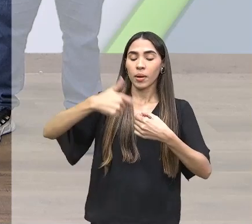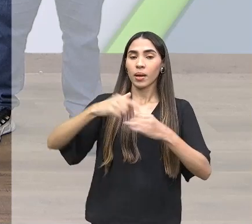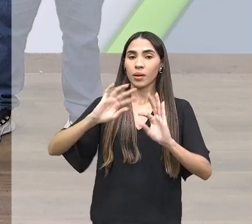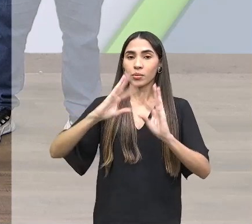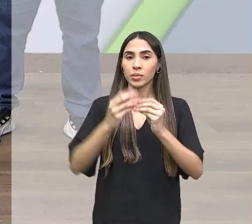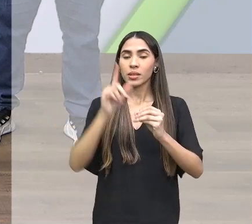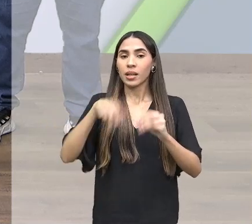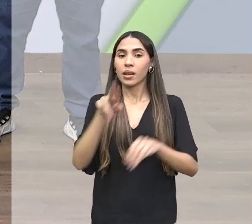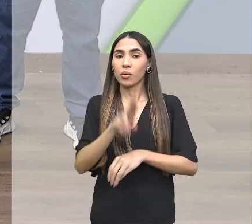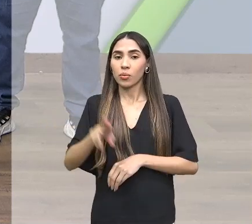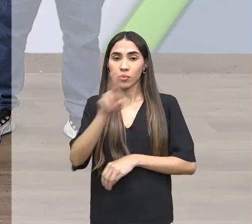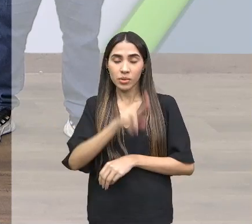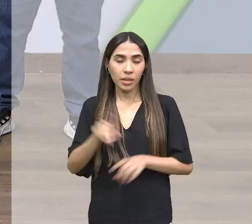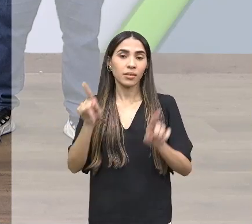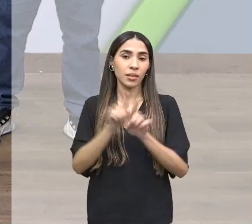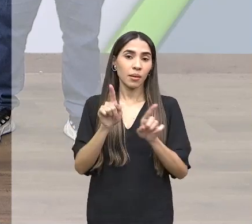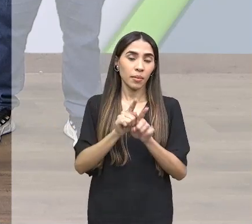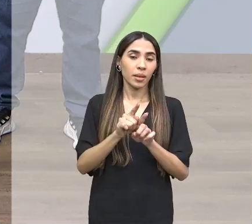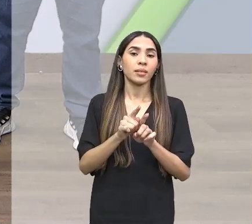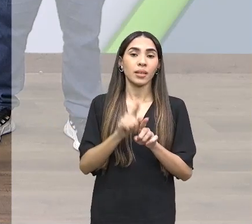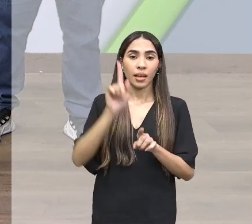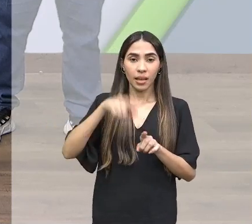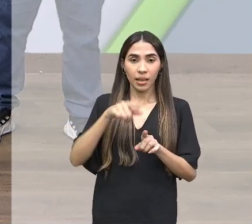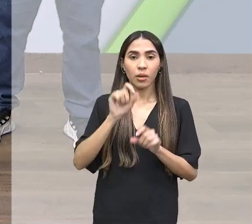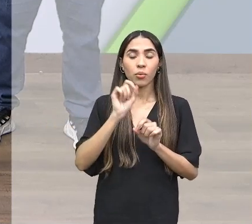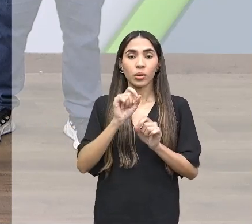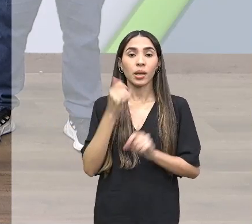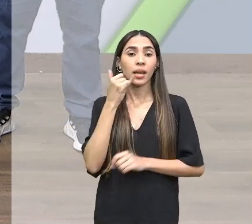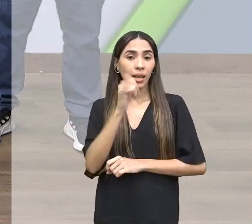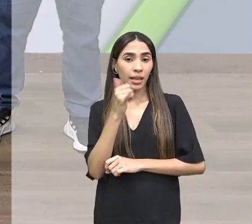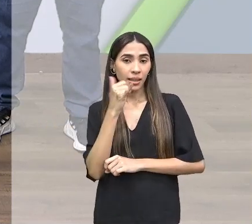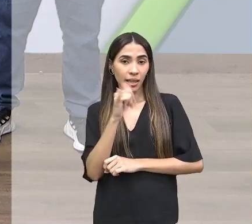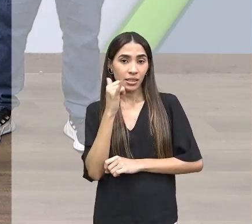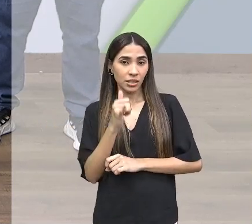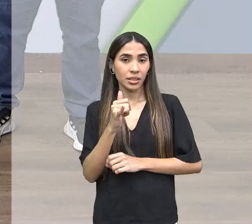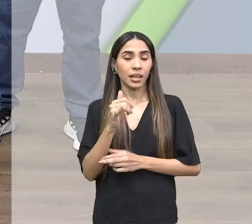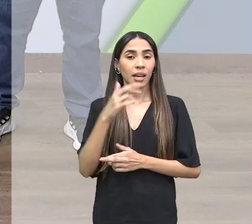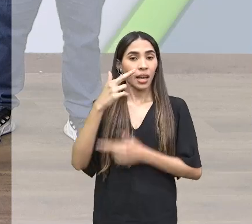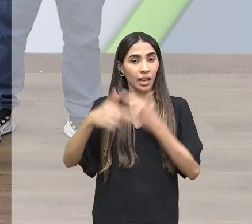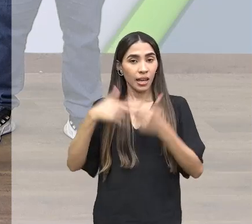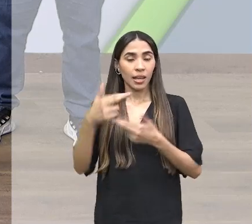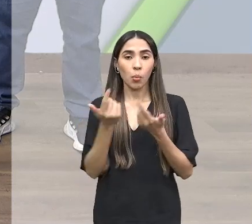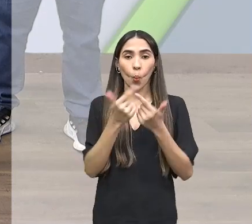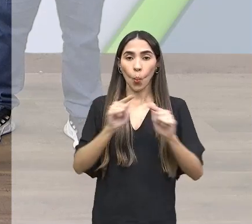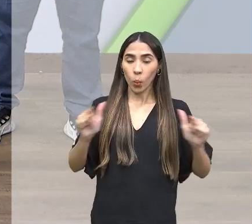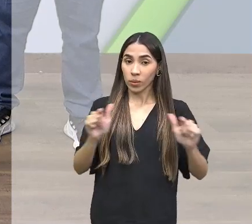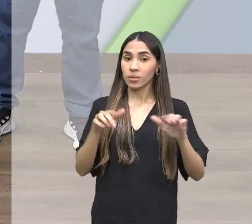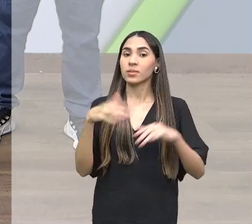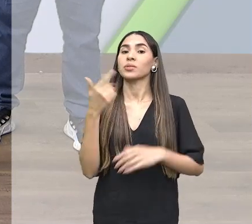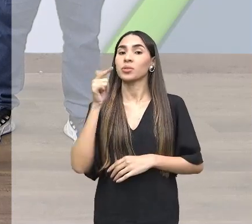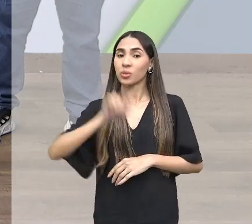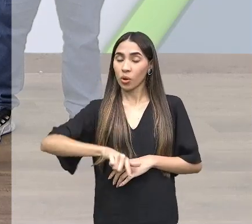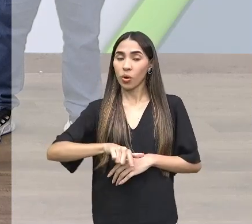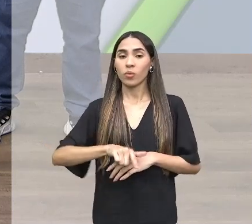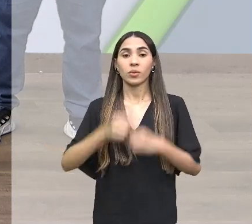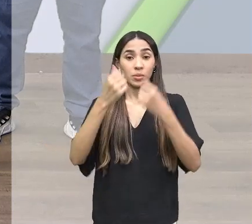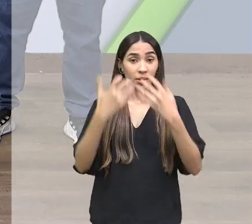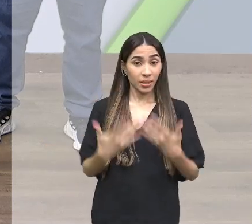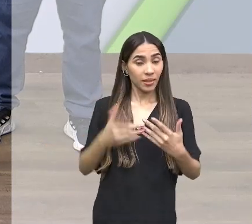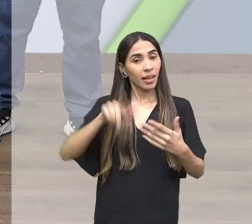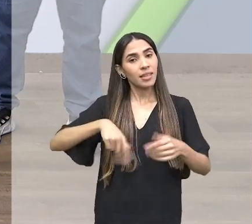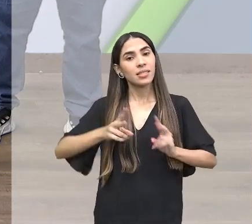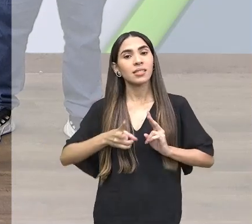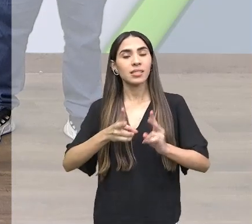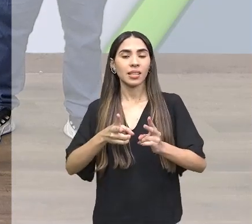é utilizado e ele é considerado também uma energia aí renovável. Claro, novamente, salientando, é